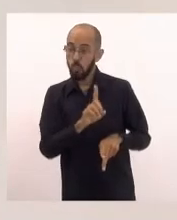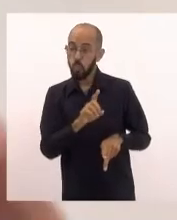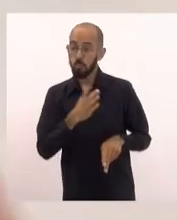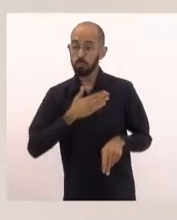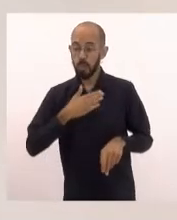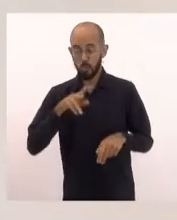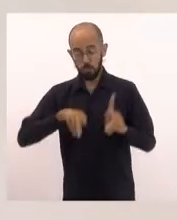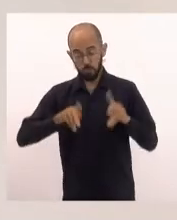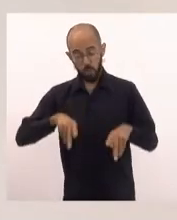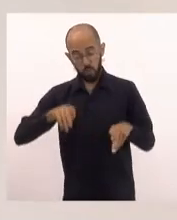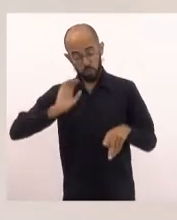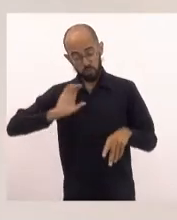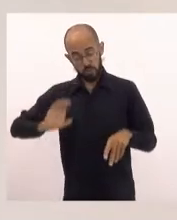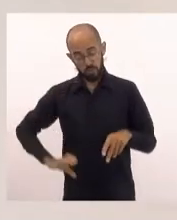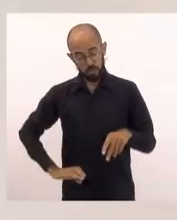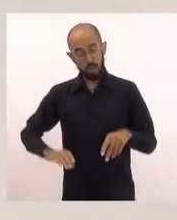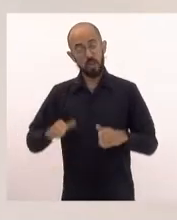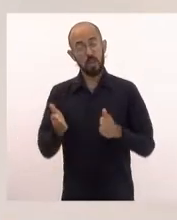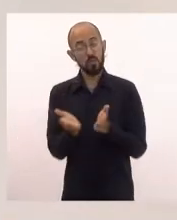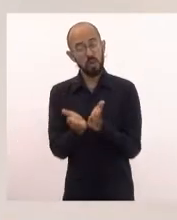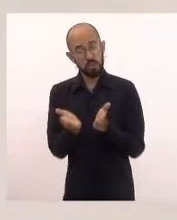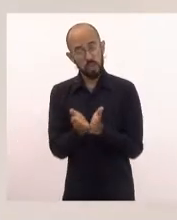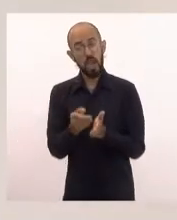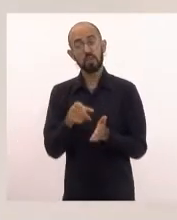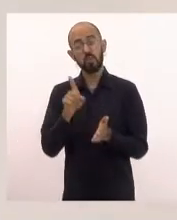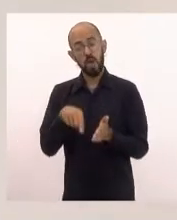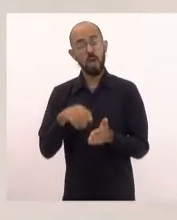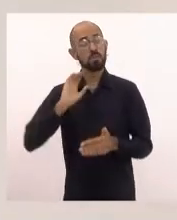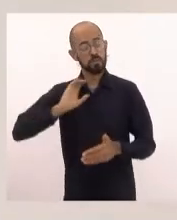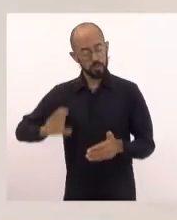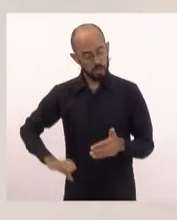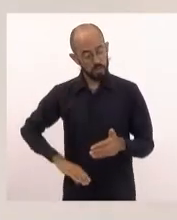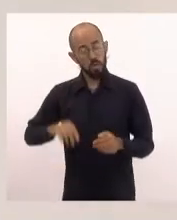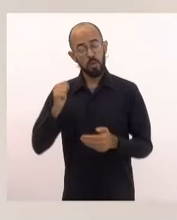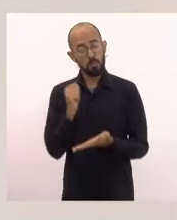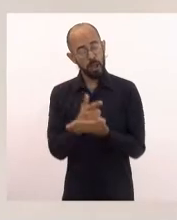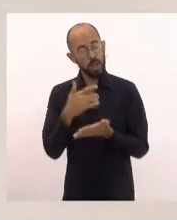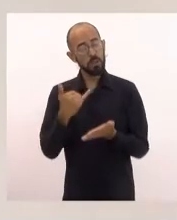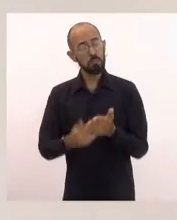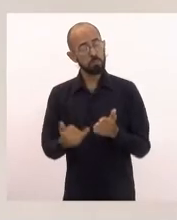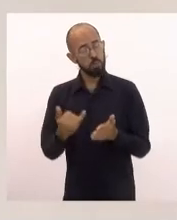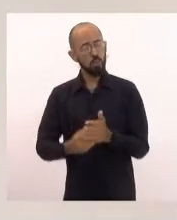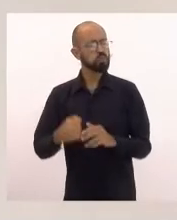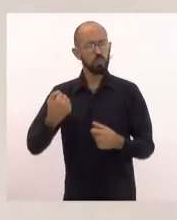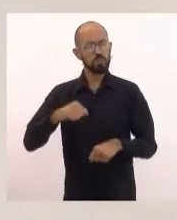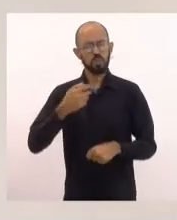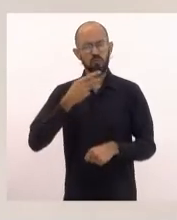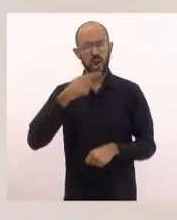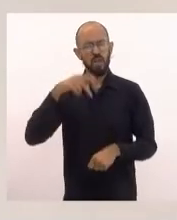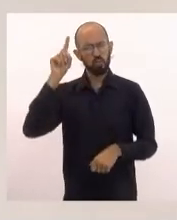é cidadão. Evangélico paga imposto, eu tenho que frisar isso todo dia.